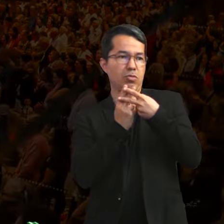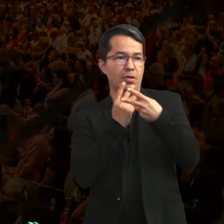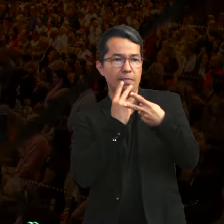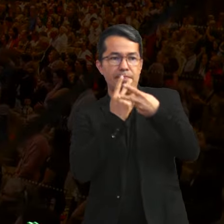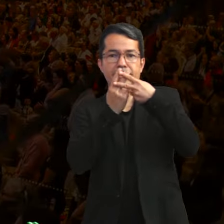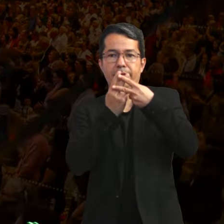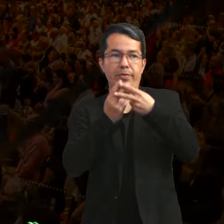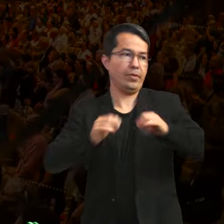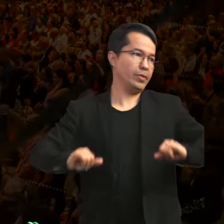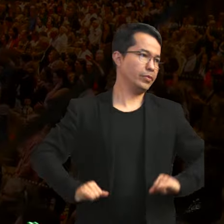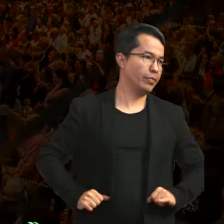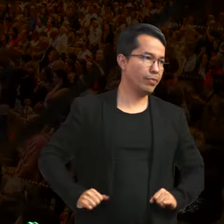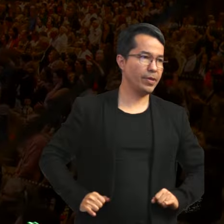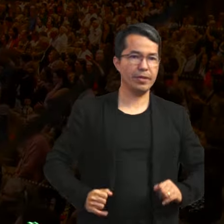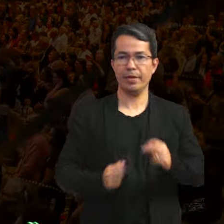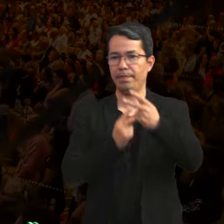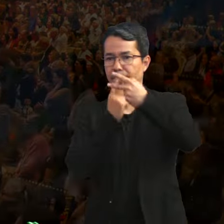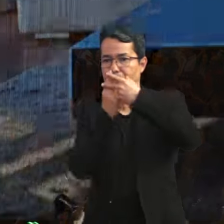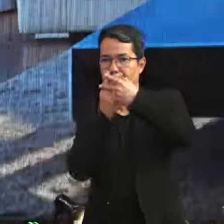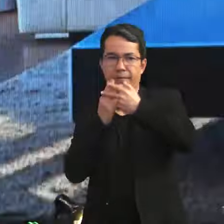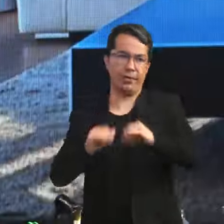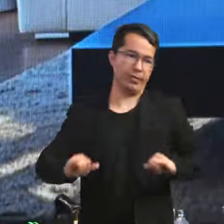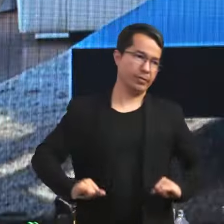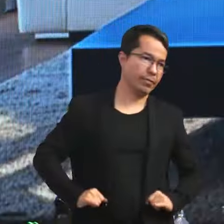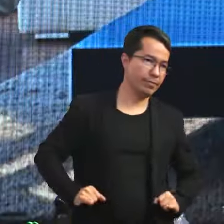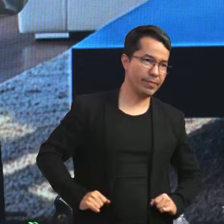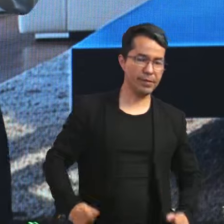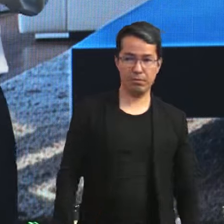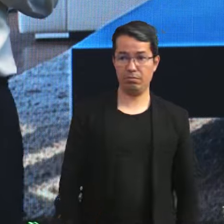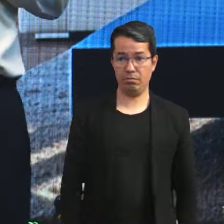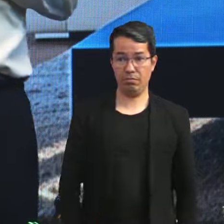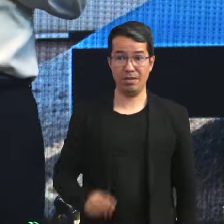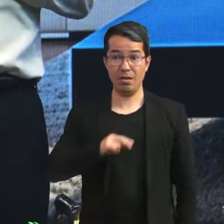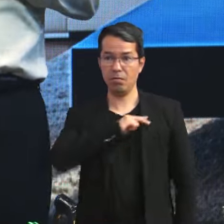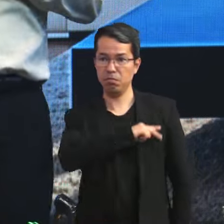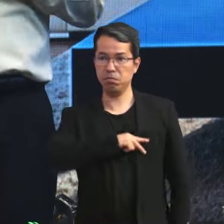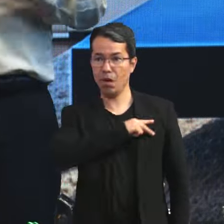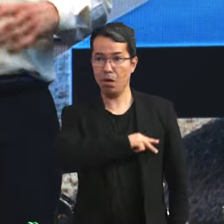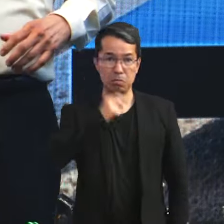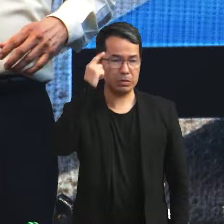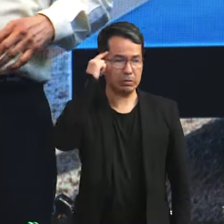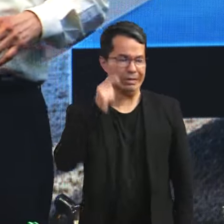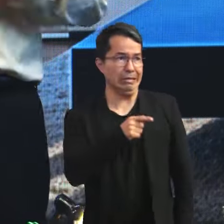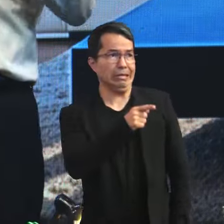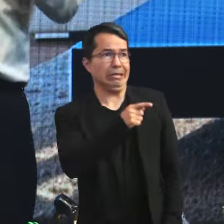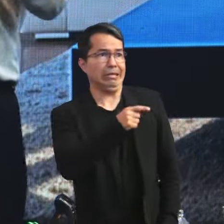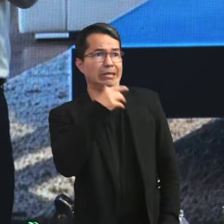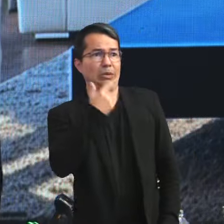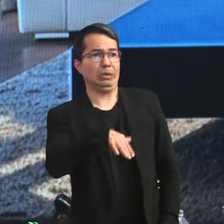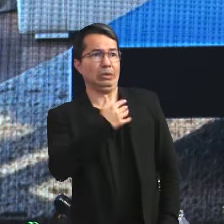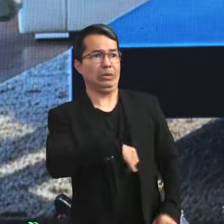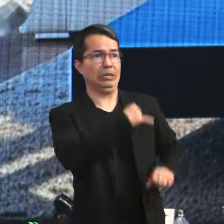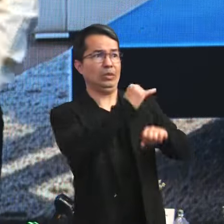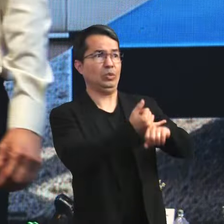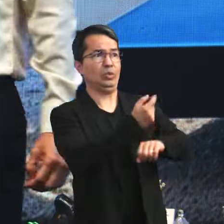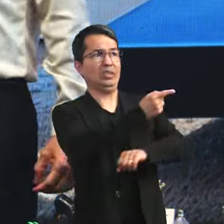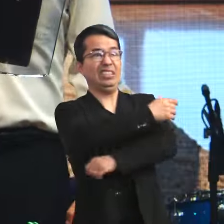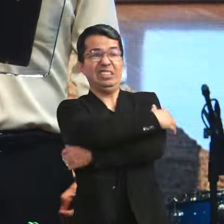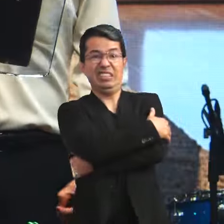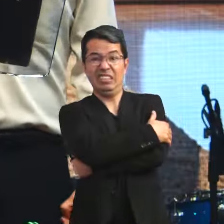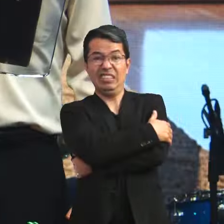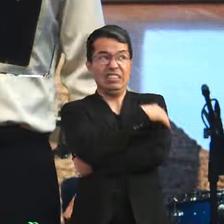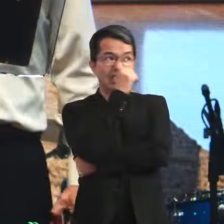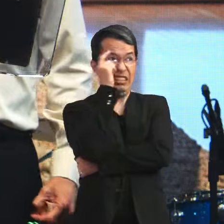não era nada Bueno que esperaba jerus era nada bom aquilo queem Jerusalém pao Estácio a